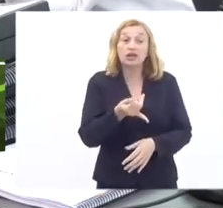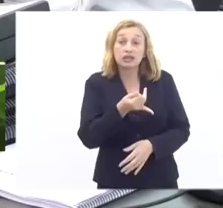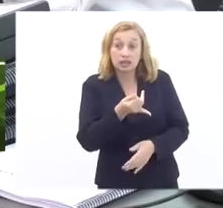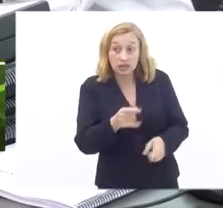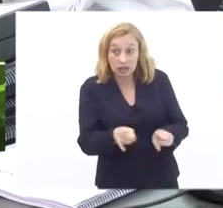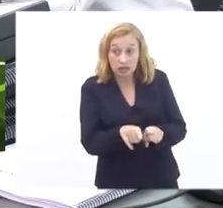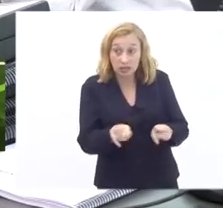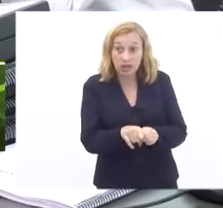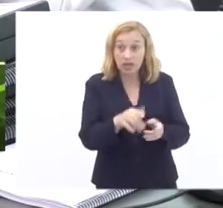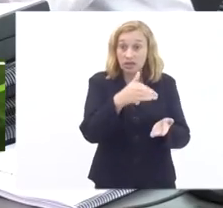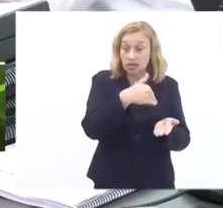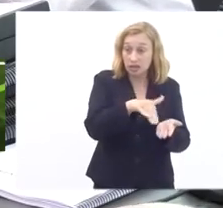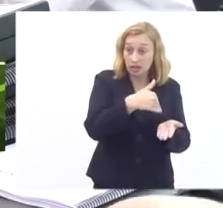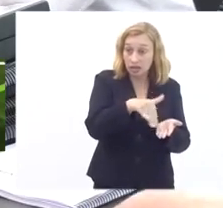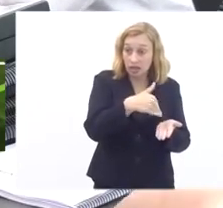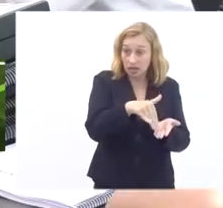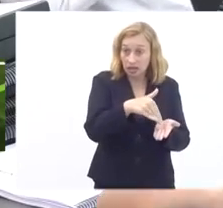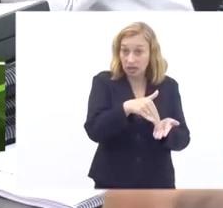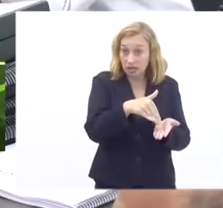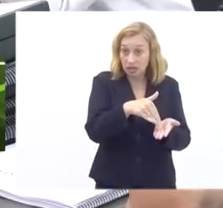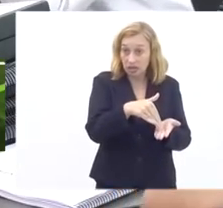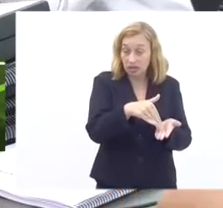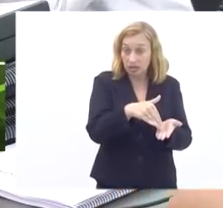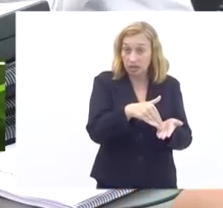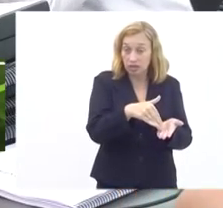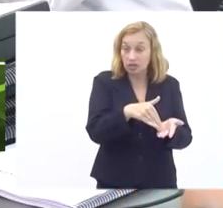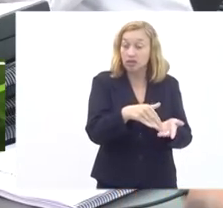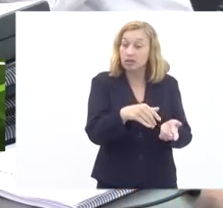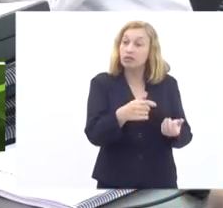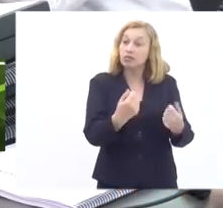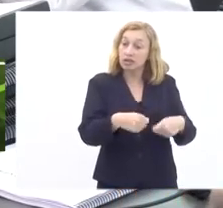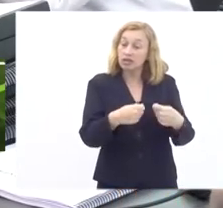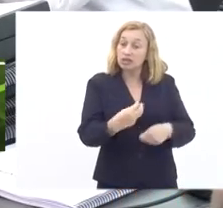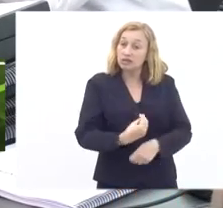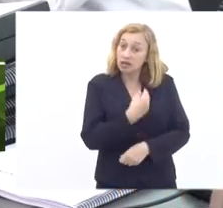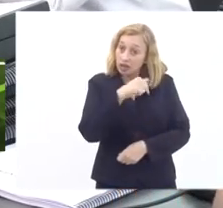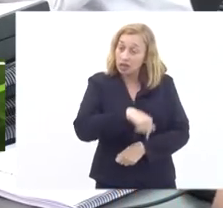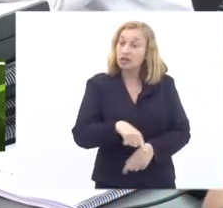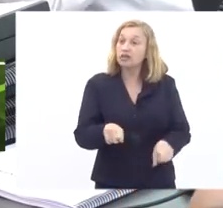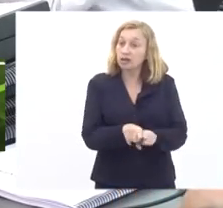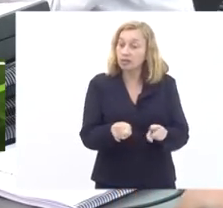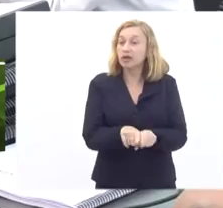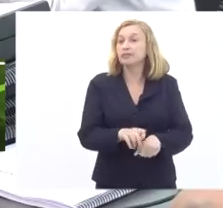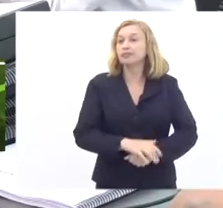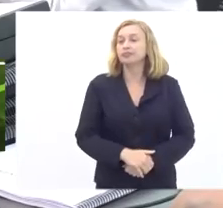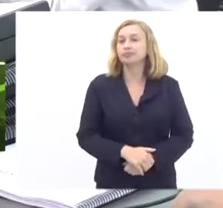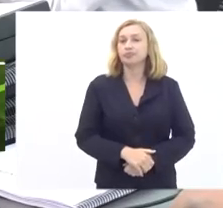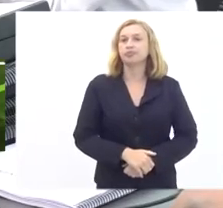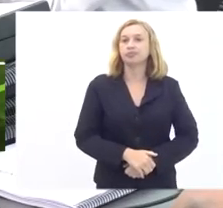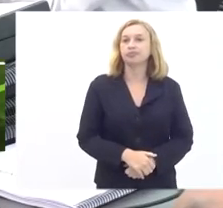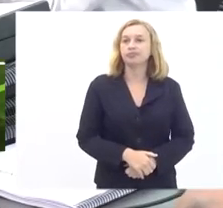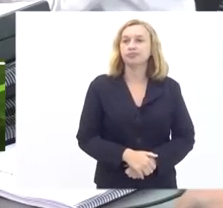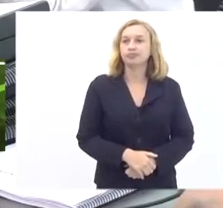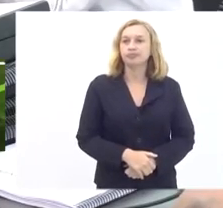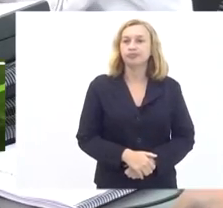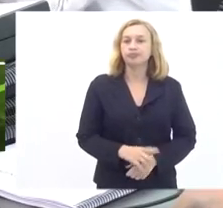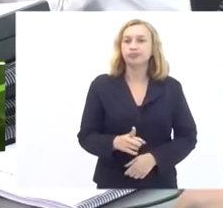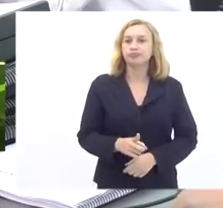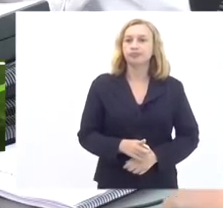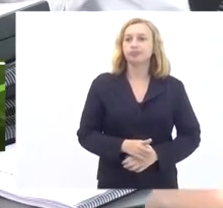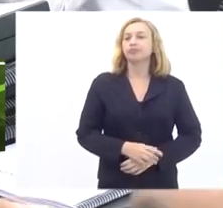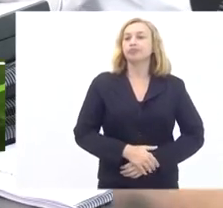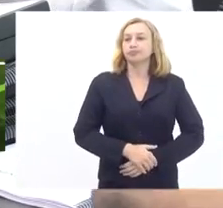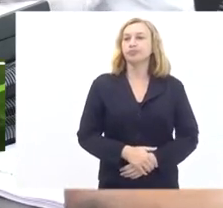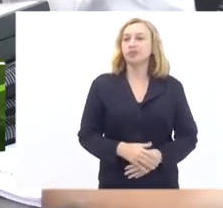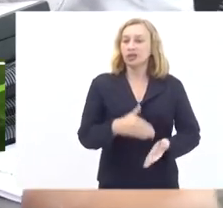ser representante. Também tem que estar presente essa comissão parlamentar de inquérito, porque assim rege o nosso regimento interno aqui.